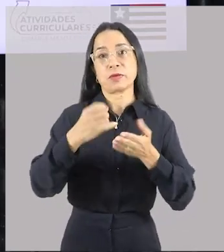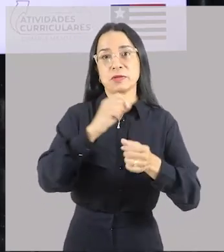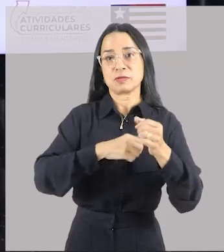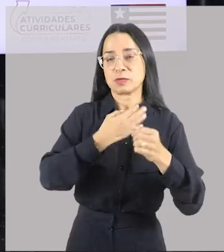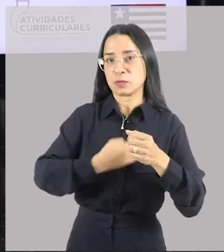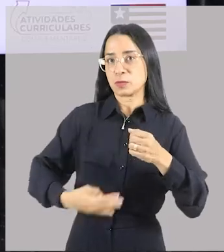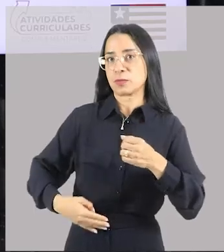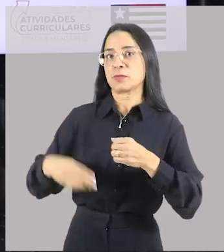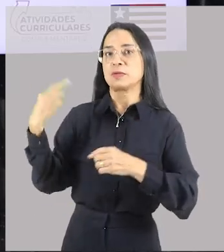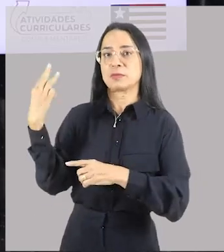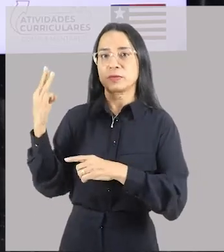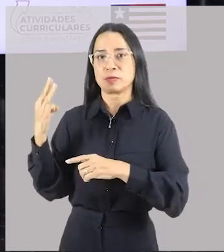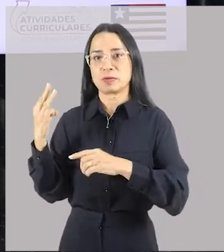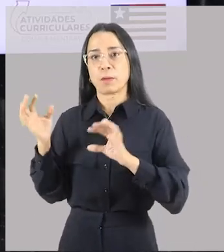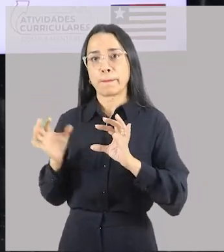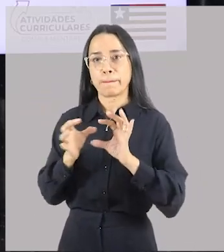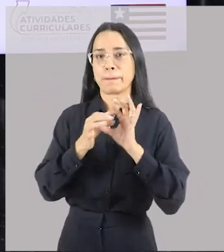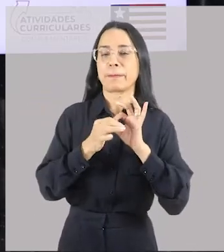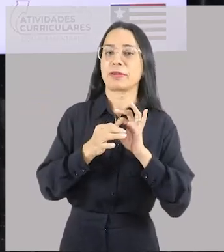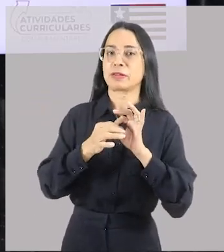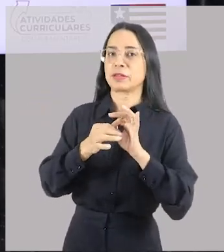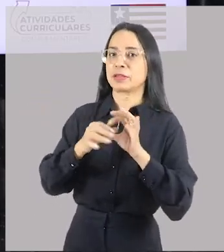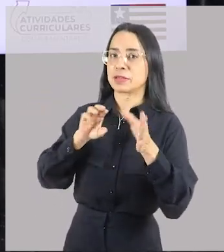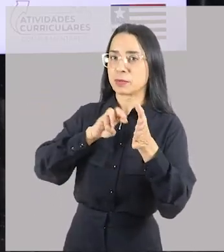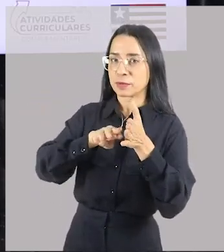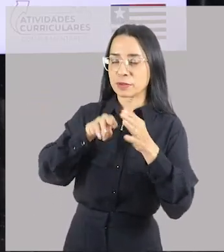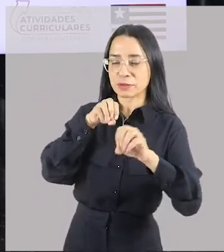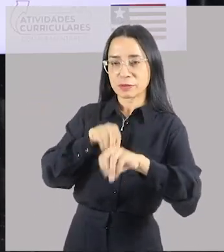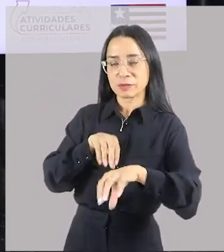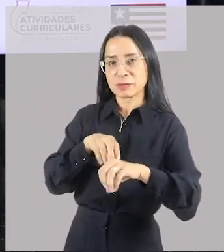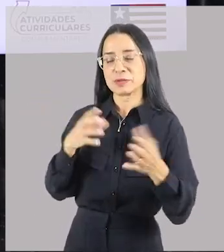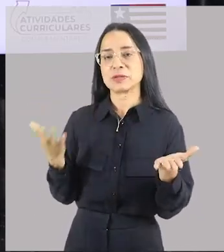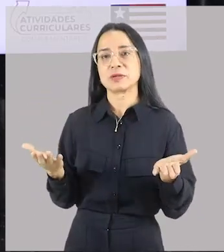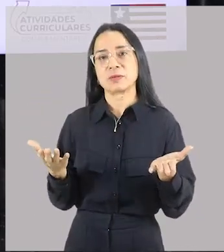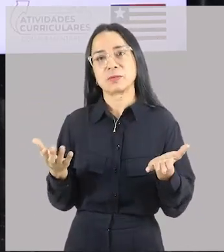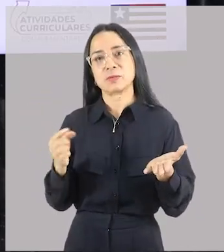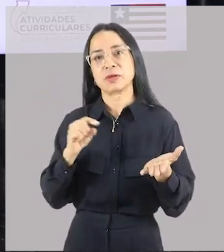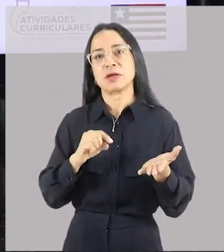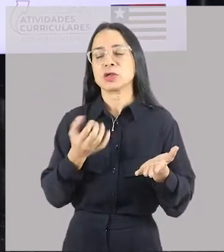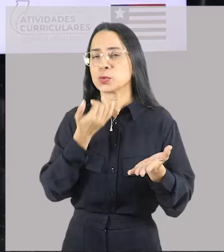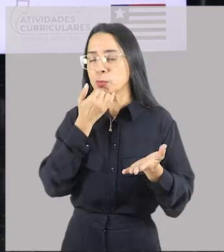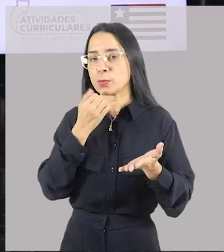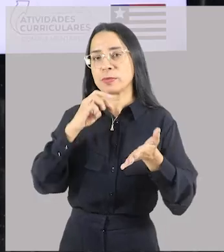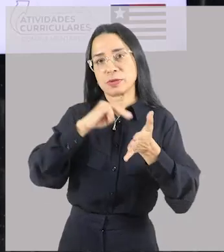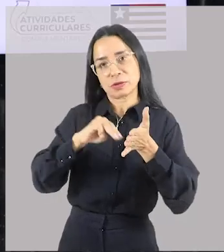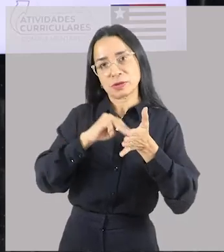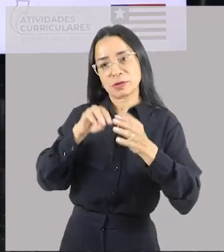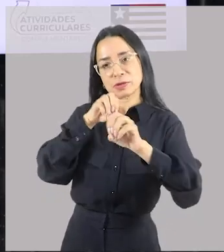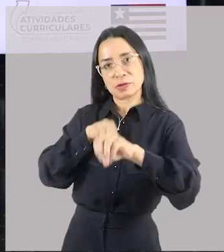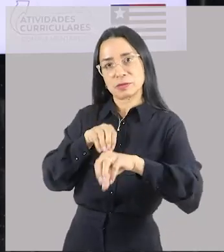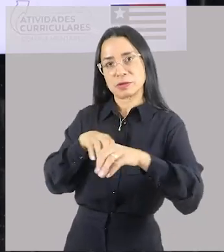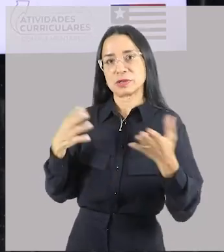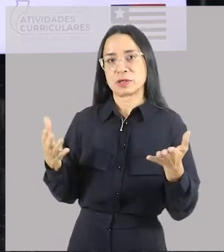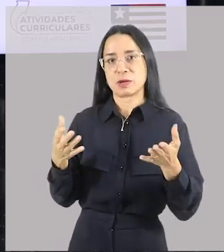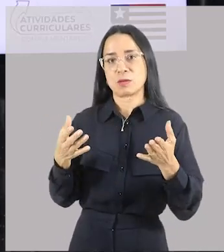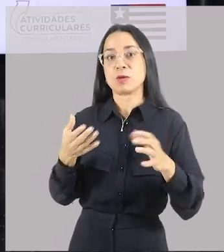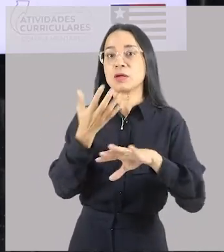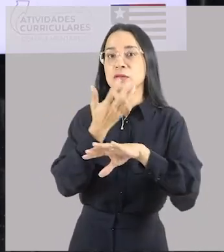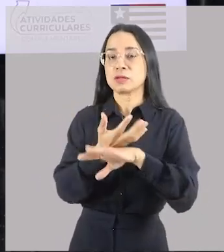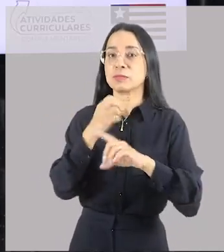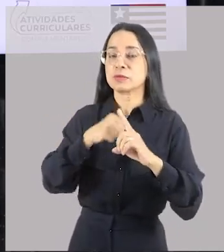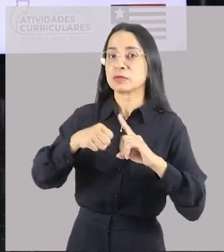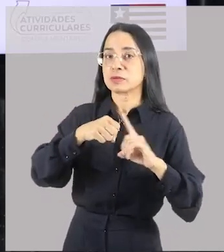com a SEDUC, a Secretaria de Educação. E aqui, como eu te falei, a gente vai ver Sociologia, o nosso componente